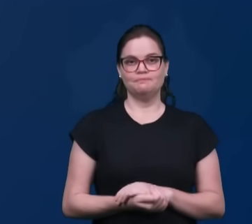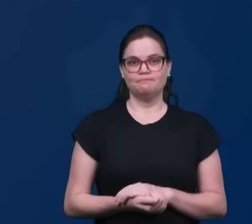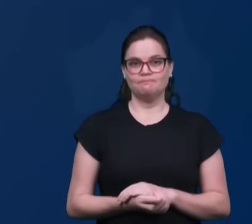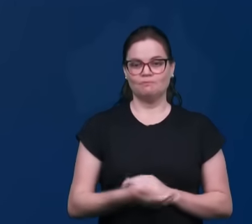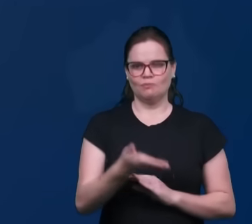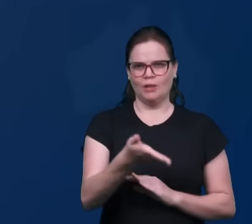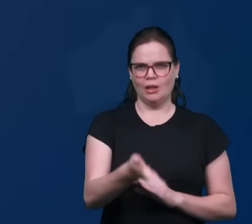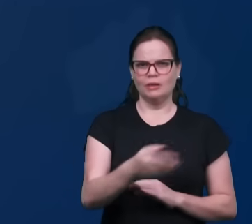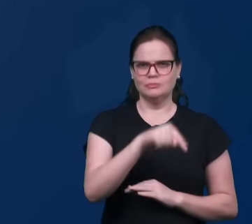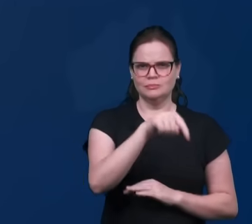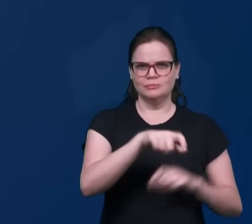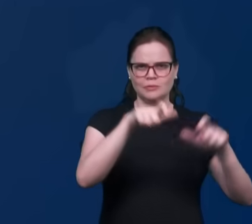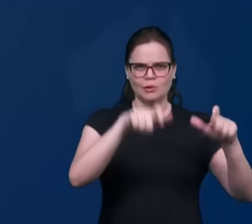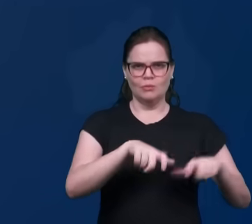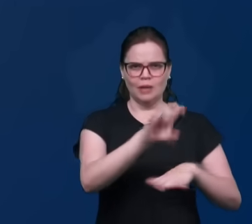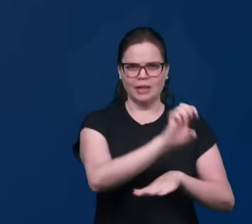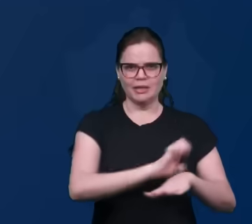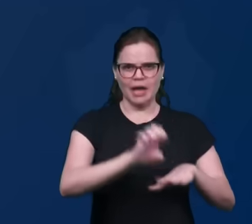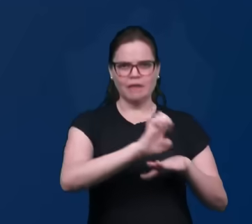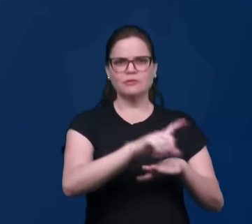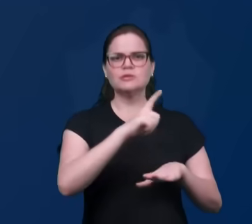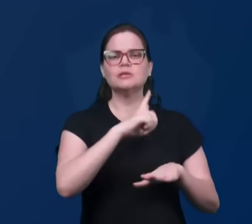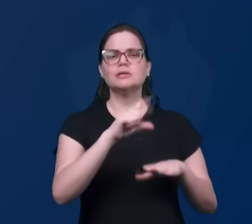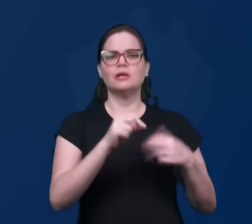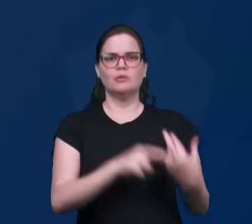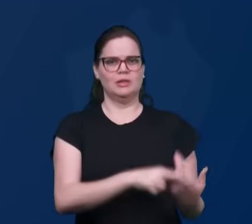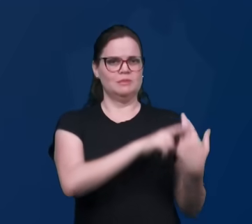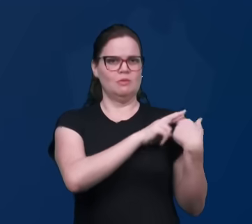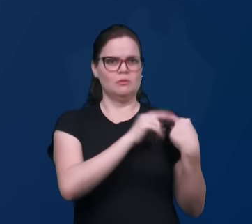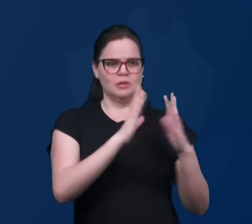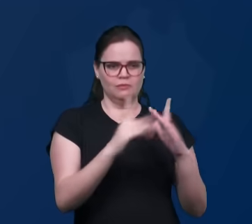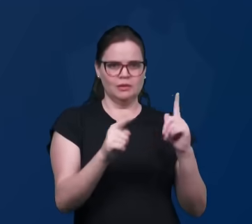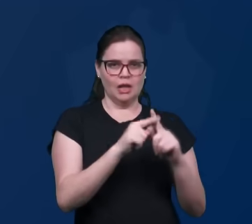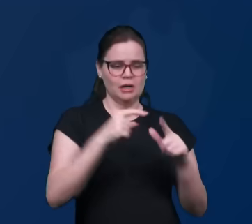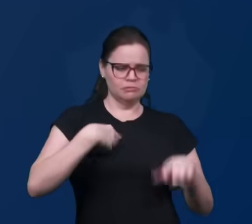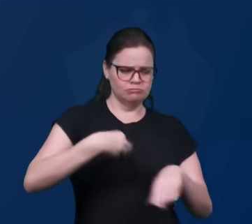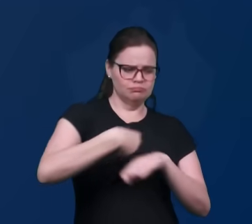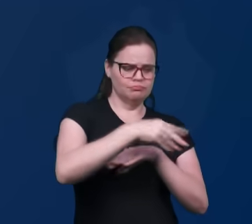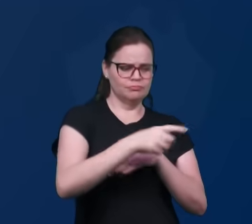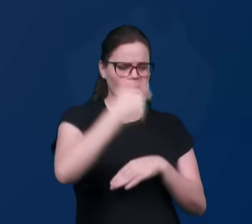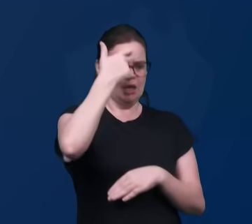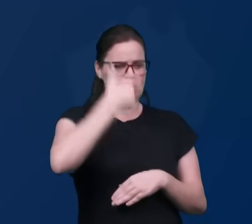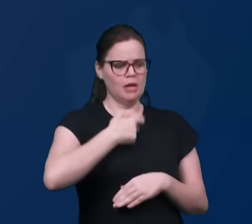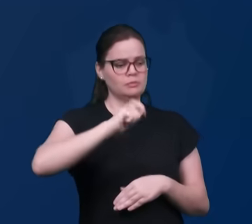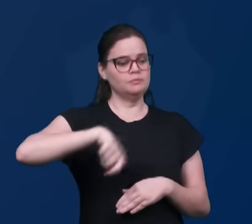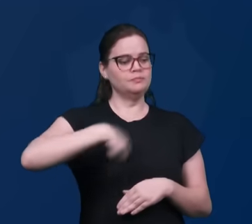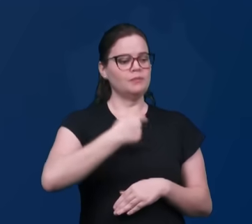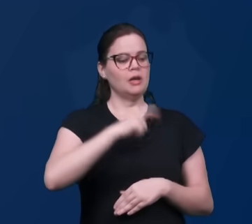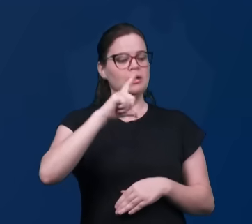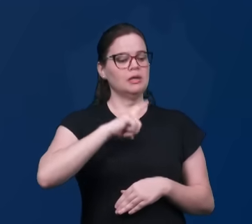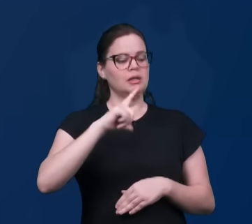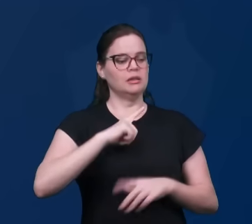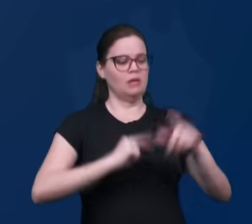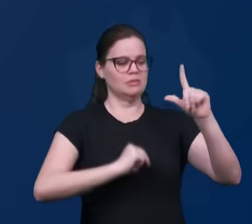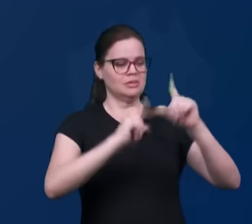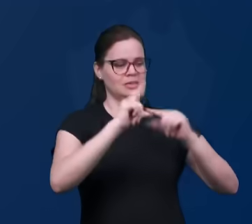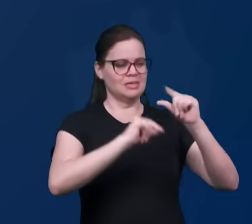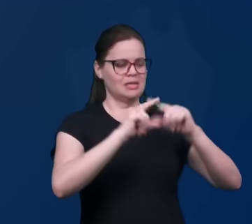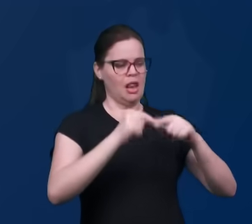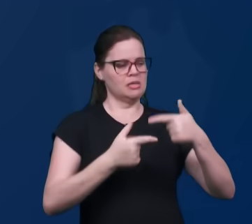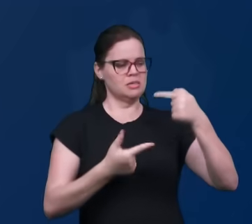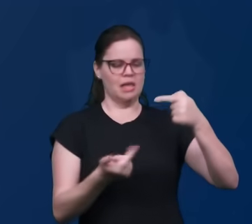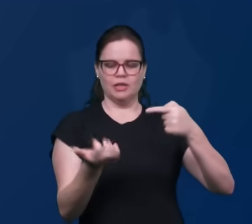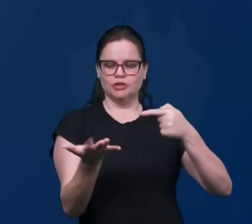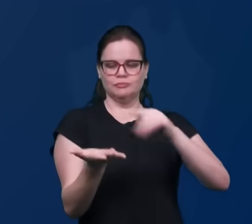da igreja que está em Éfeso. Isso diz aquele que tem na sua destra os 7 castiçais, 7 estrelas, e